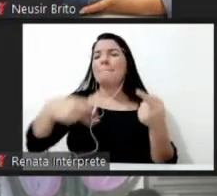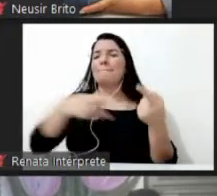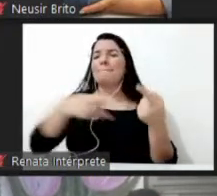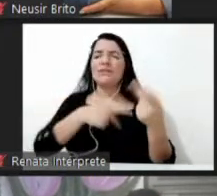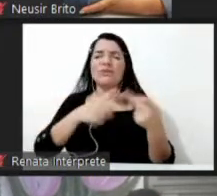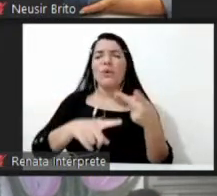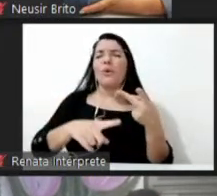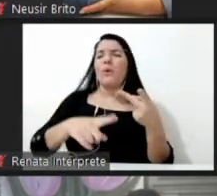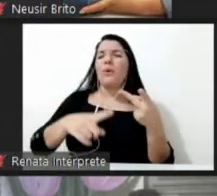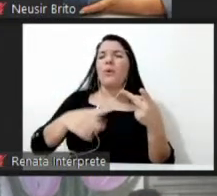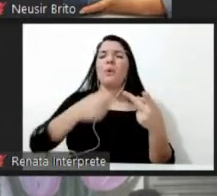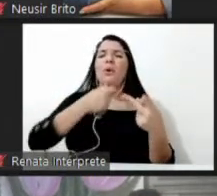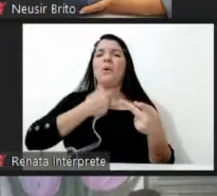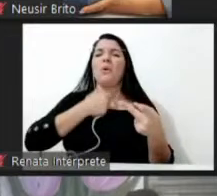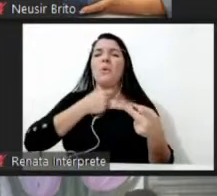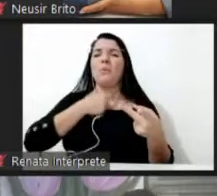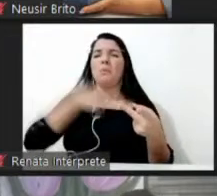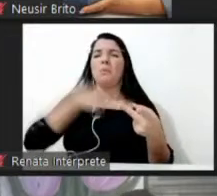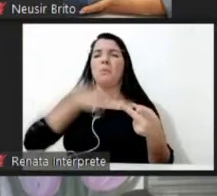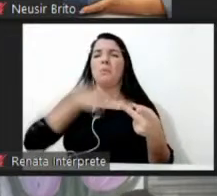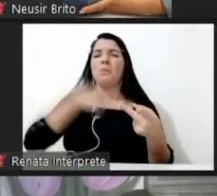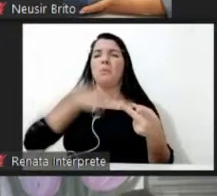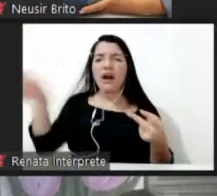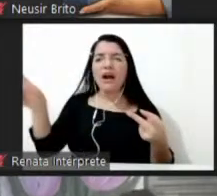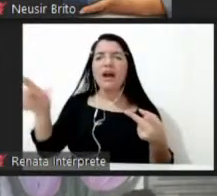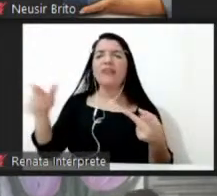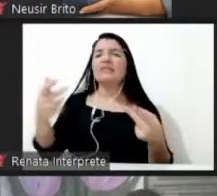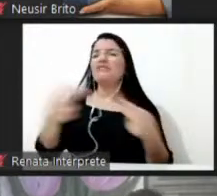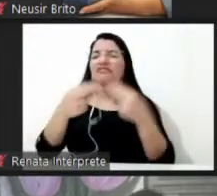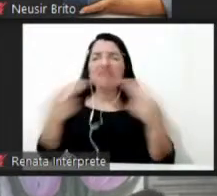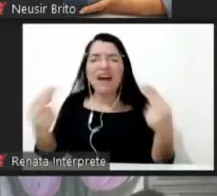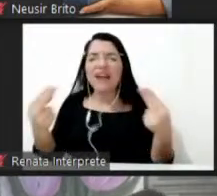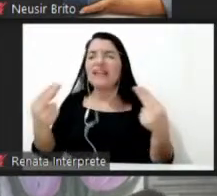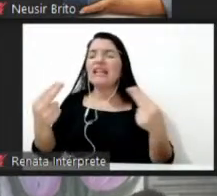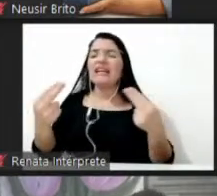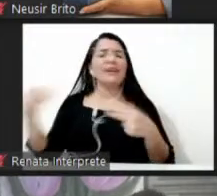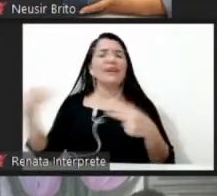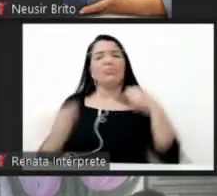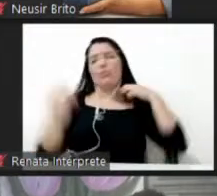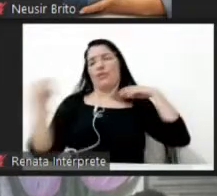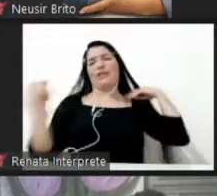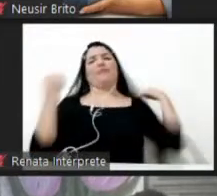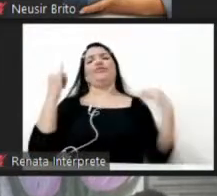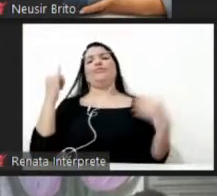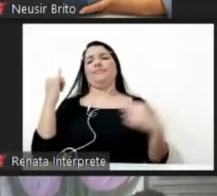de vocês, capelão, né? Então, em uma pandemia como essa,